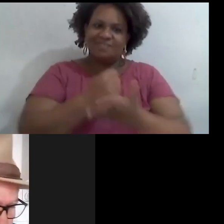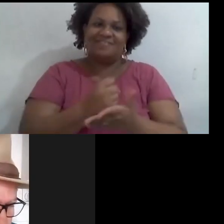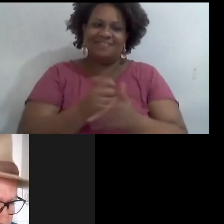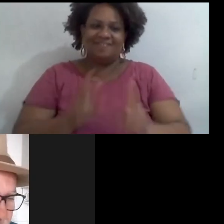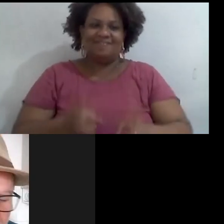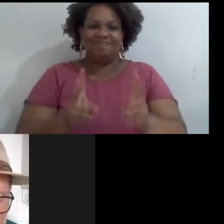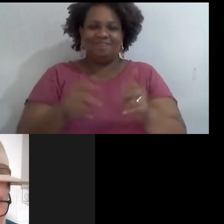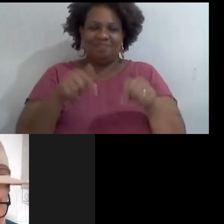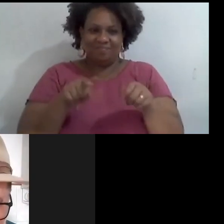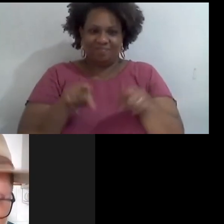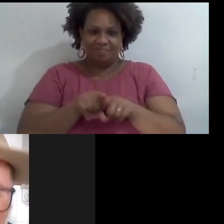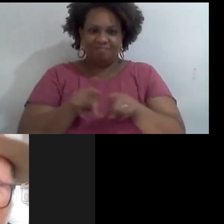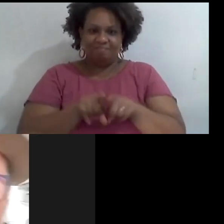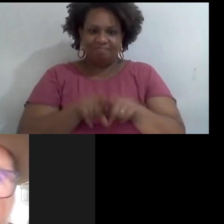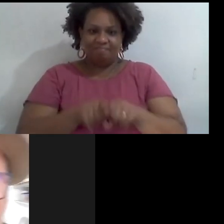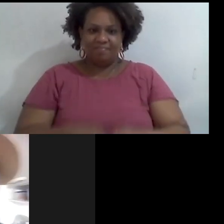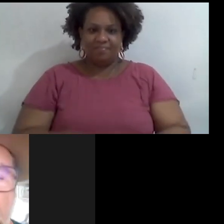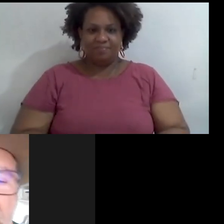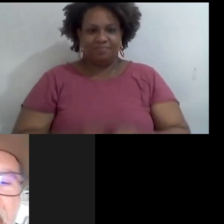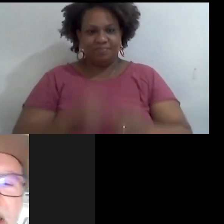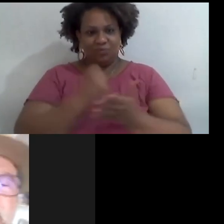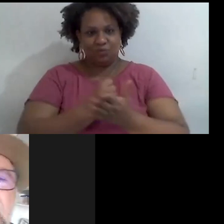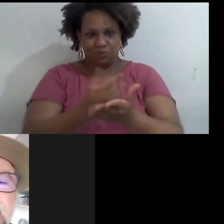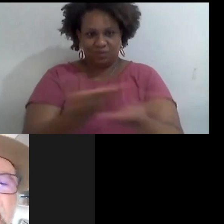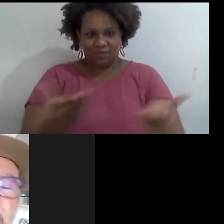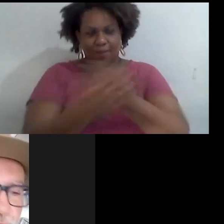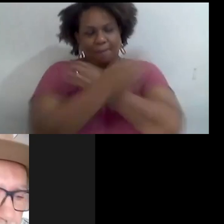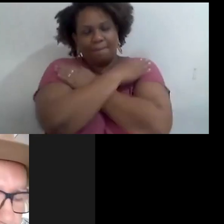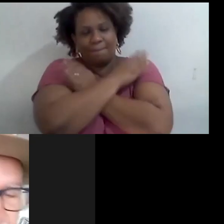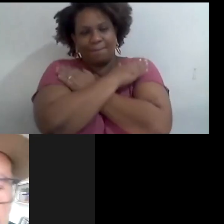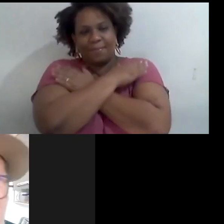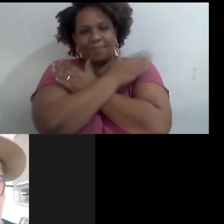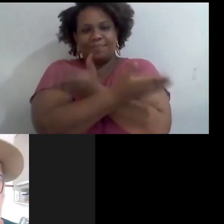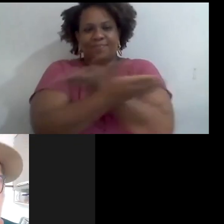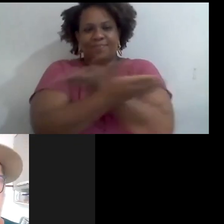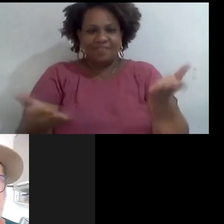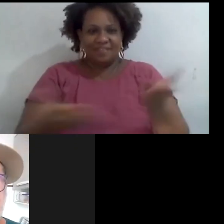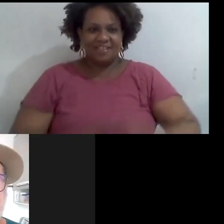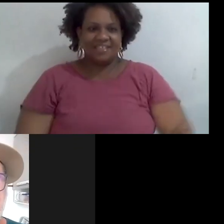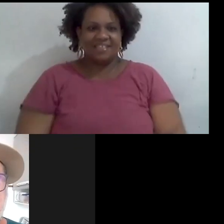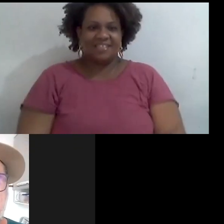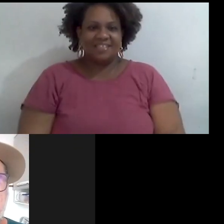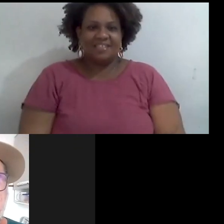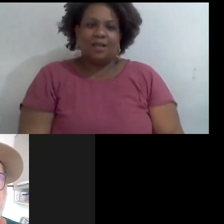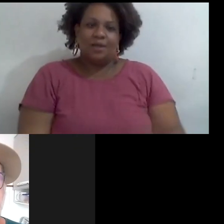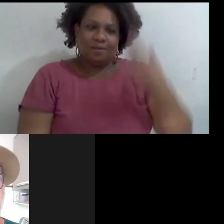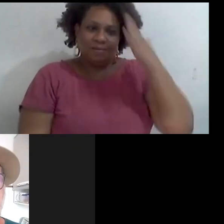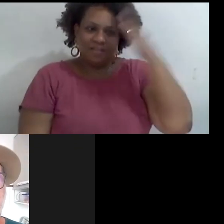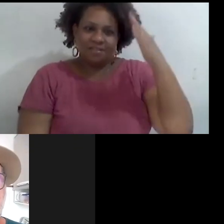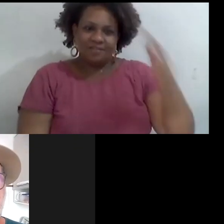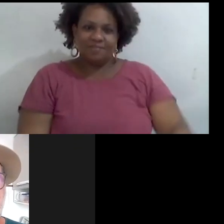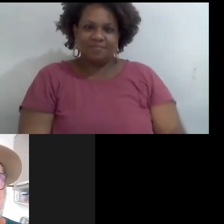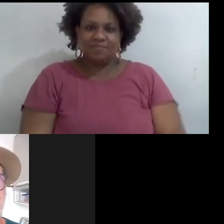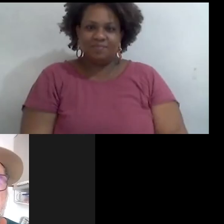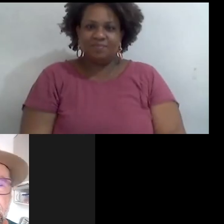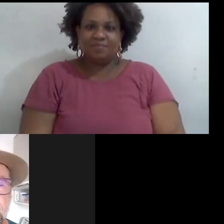também para contribuir com vocês. Um abraço para todos e todas aí. Obrigado, Salomão. Tem mais alguém